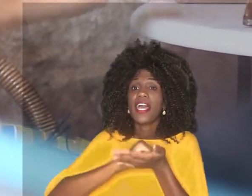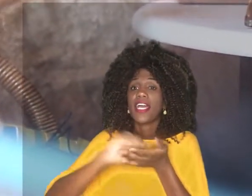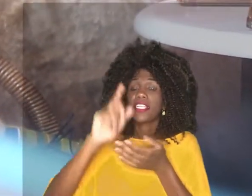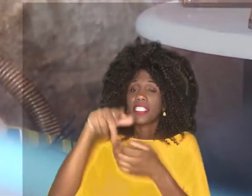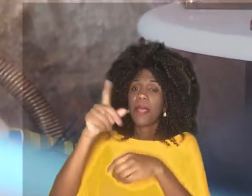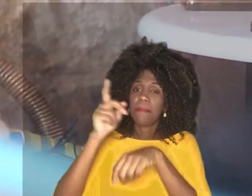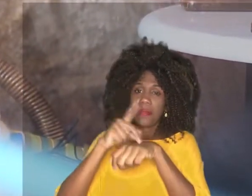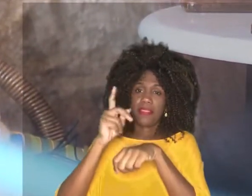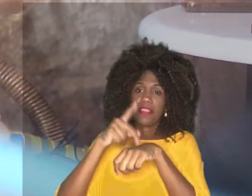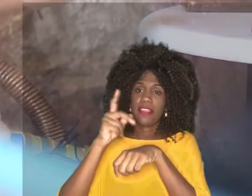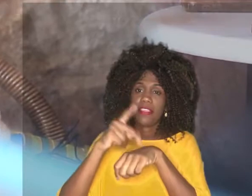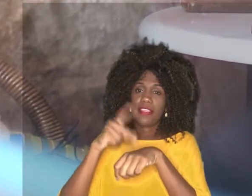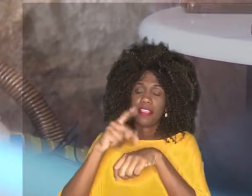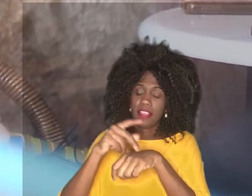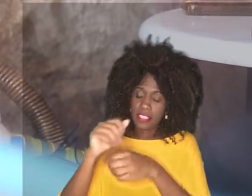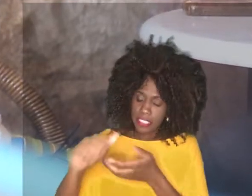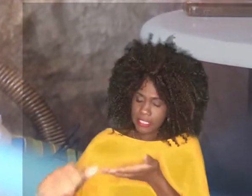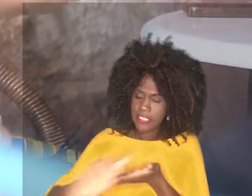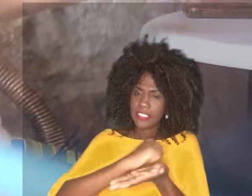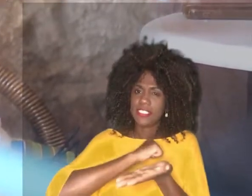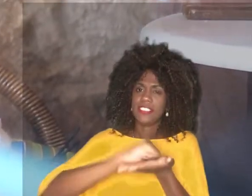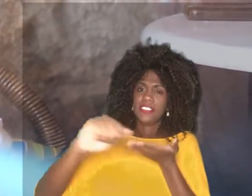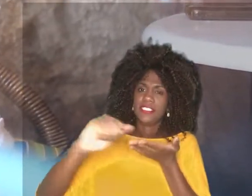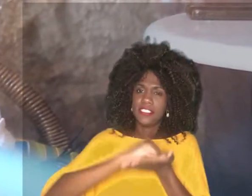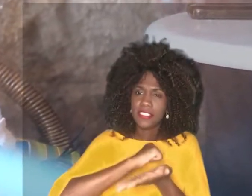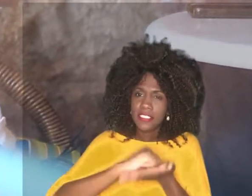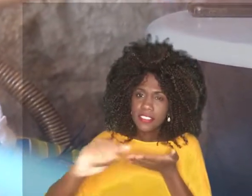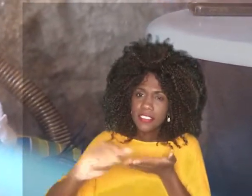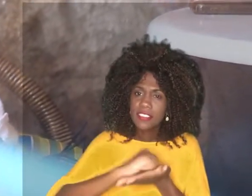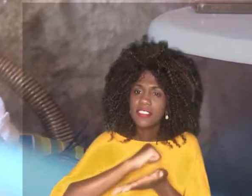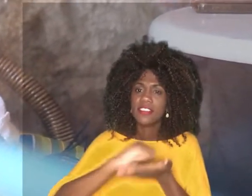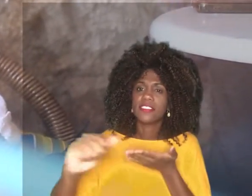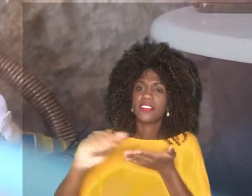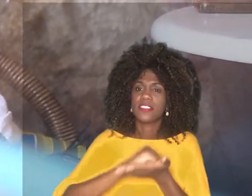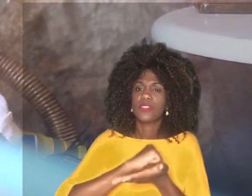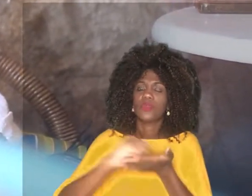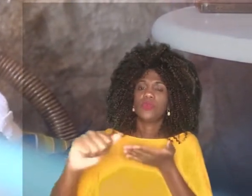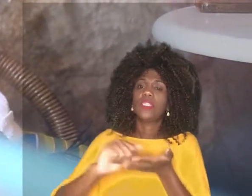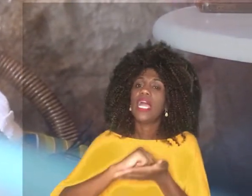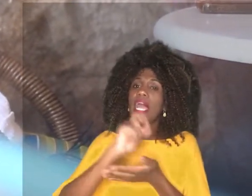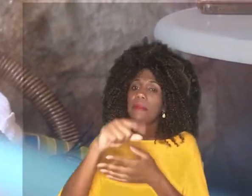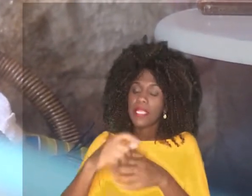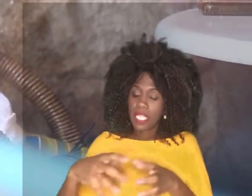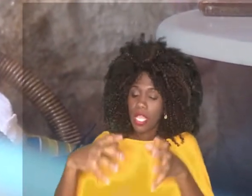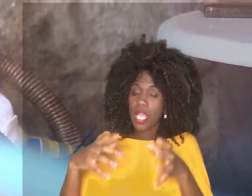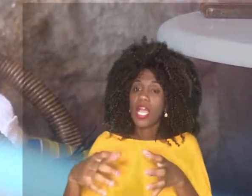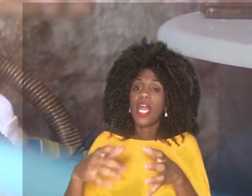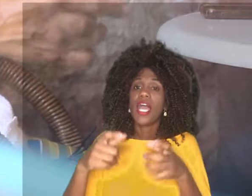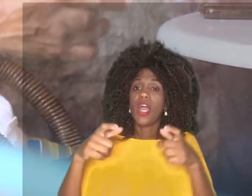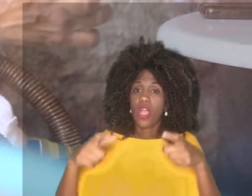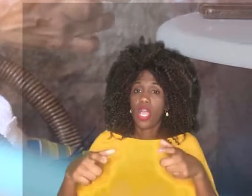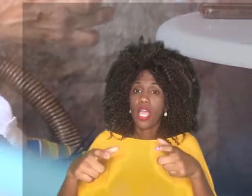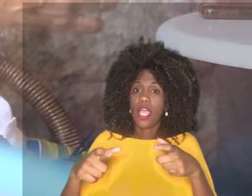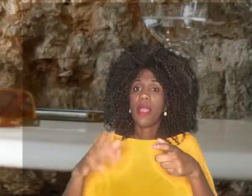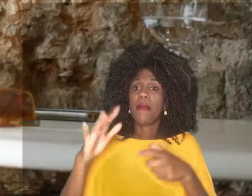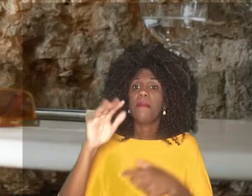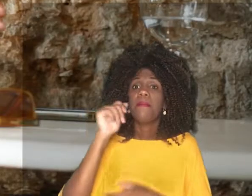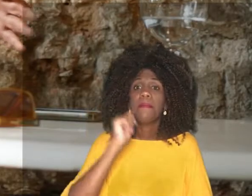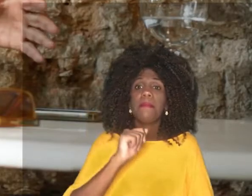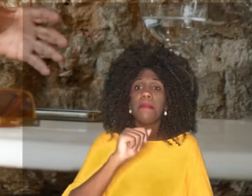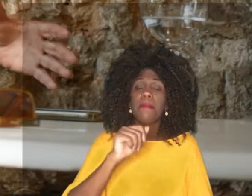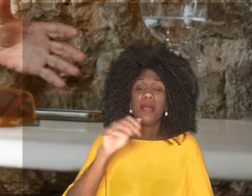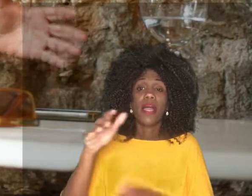grãos, né, nessa pedra, que tinha a pedra redonda que chamava mão